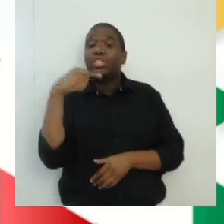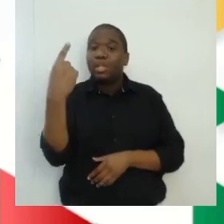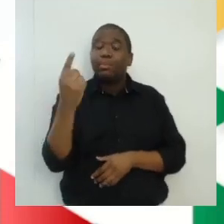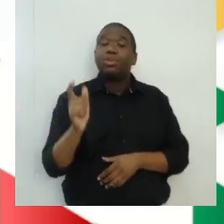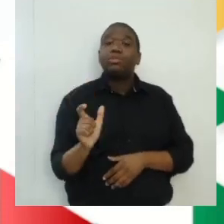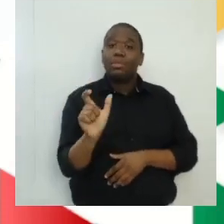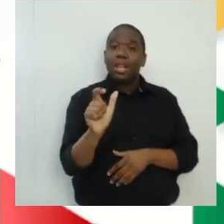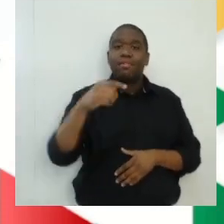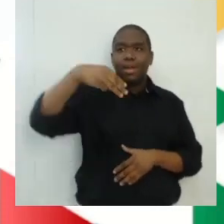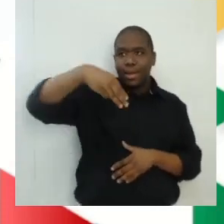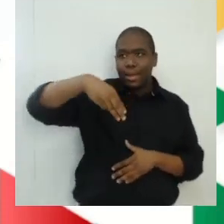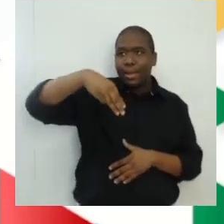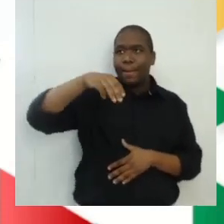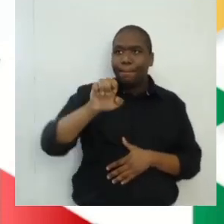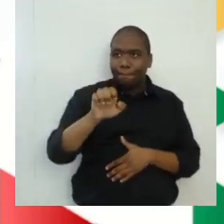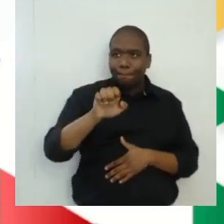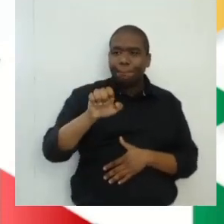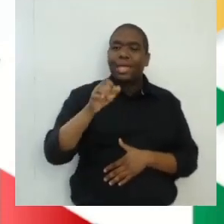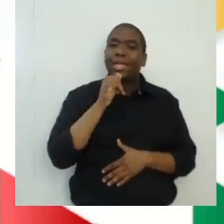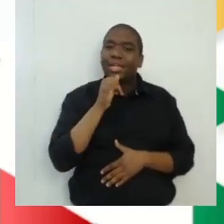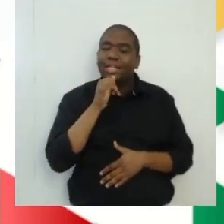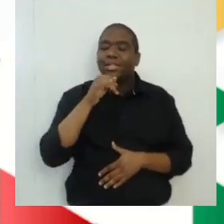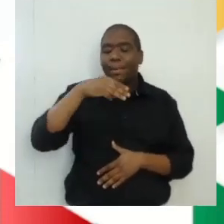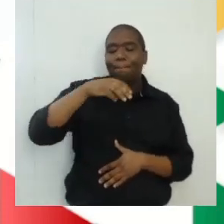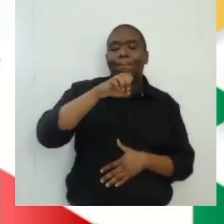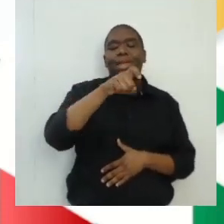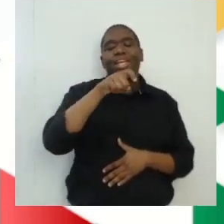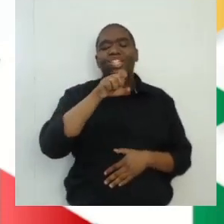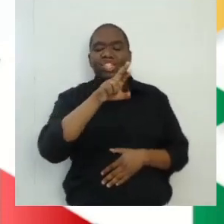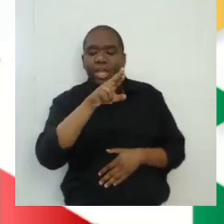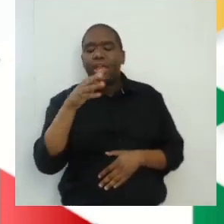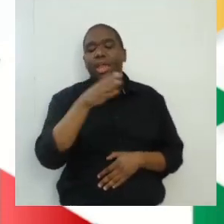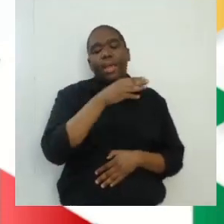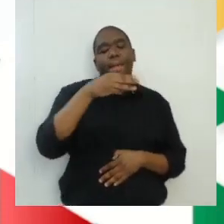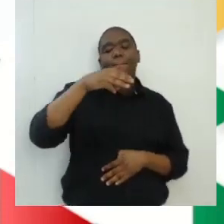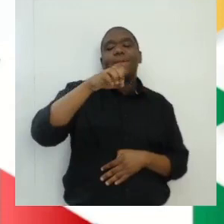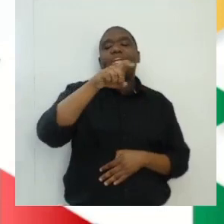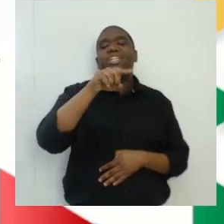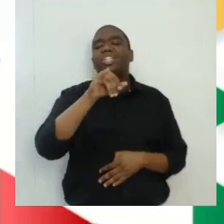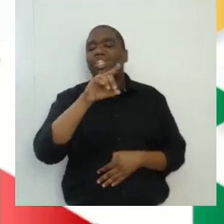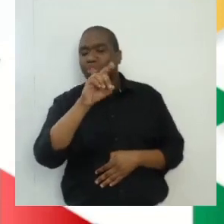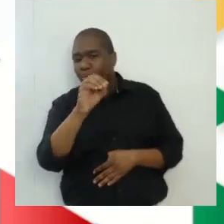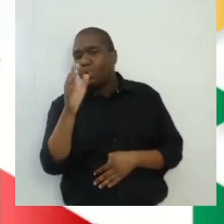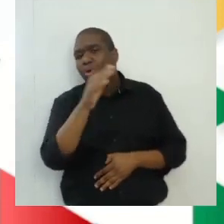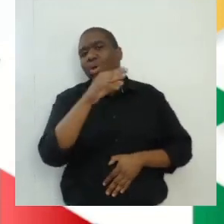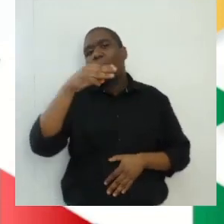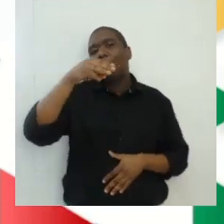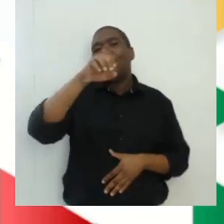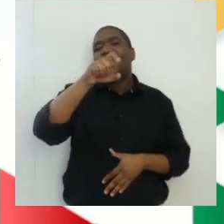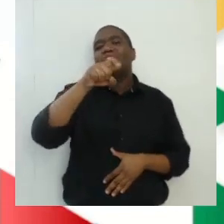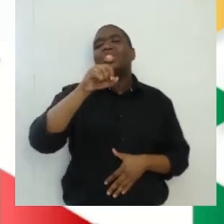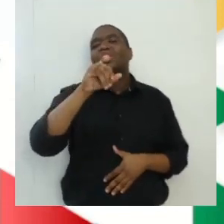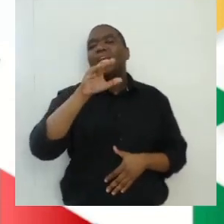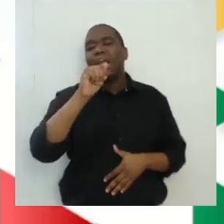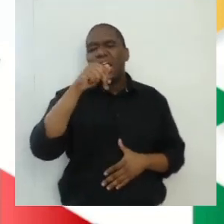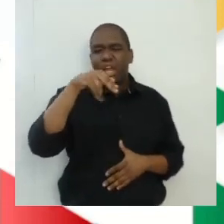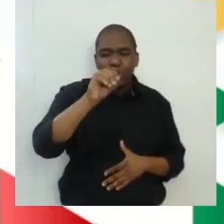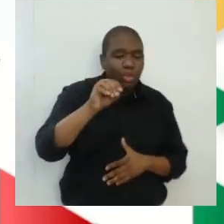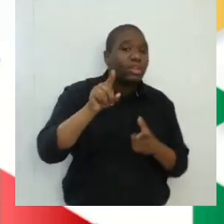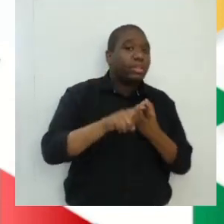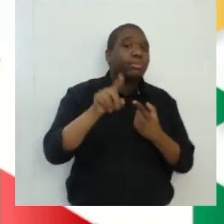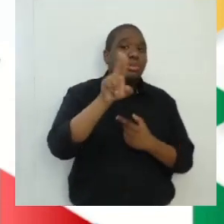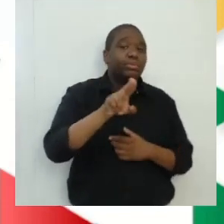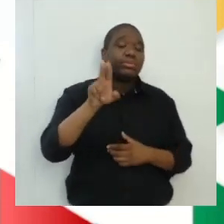sílaba me, mexer, mexido, mexicano. Utilizamos também o X em palavras de